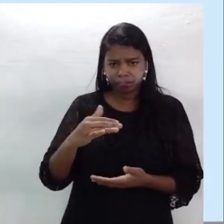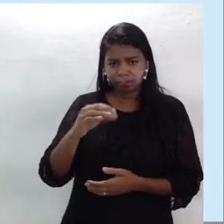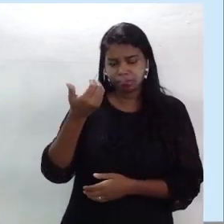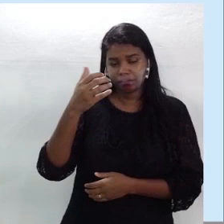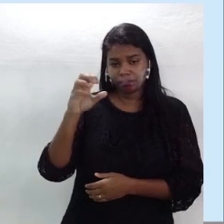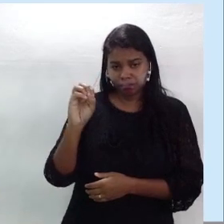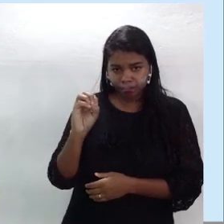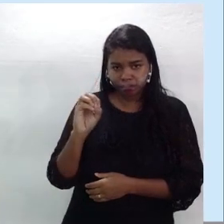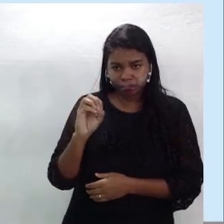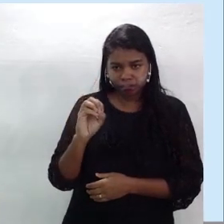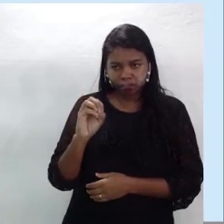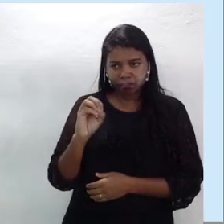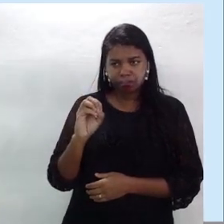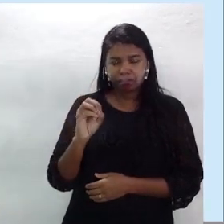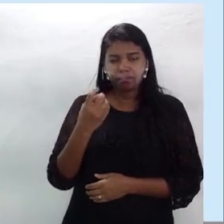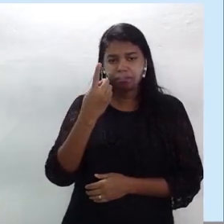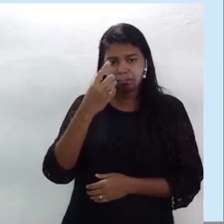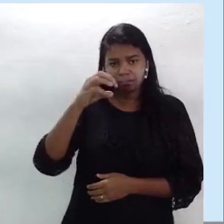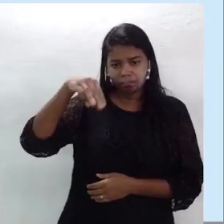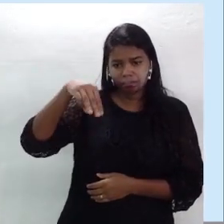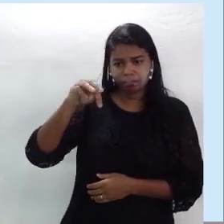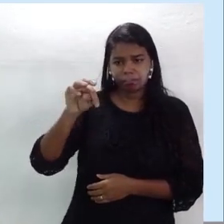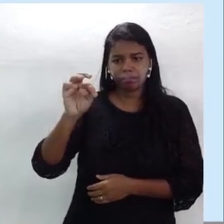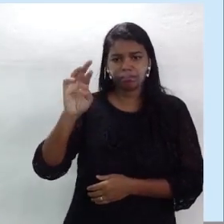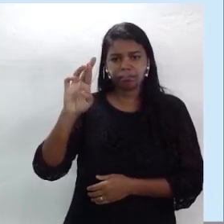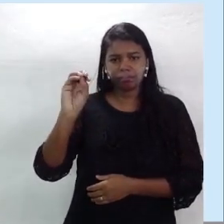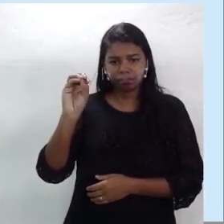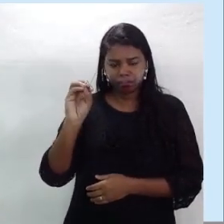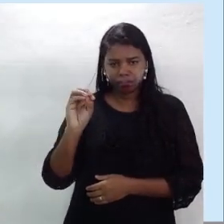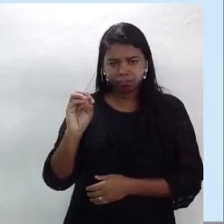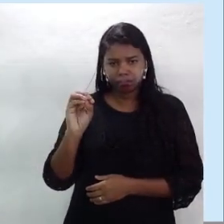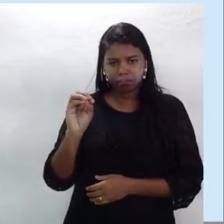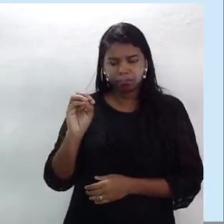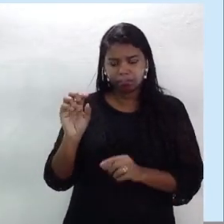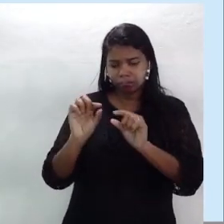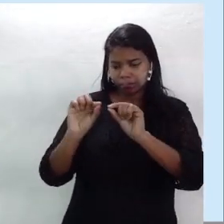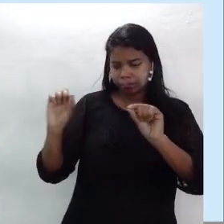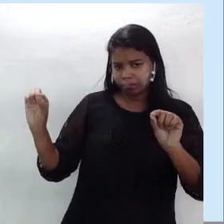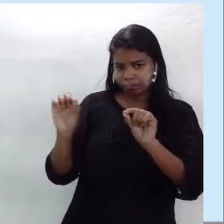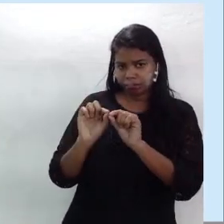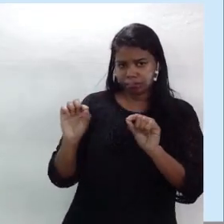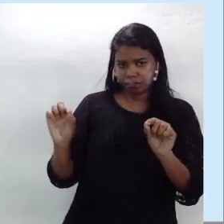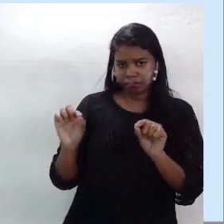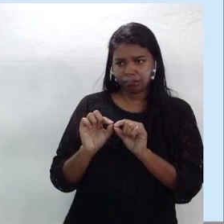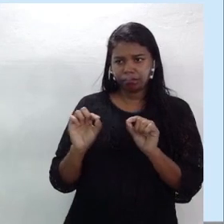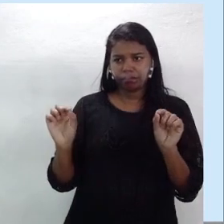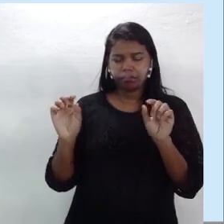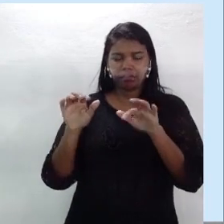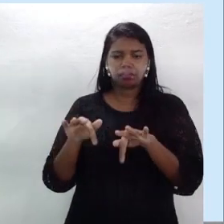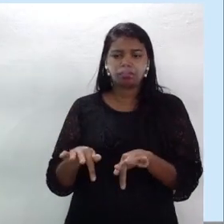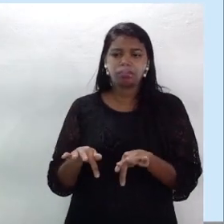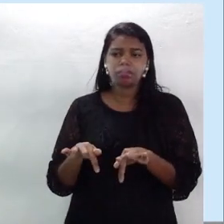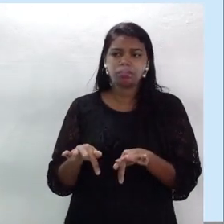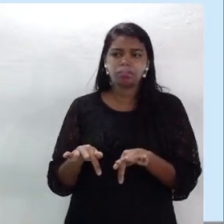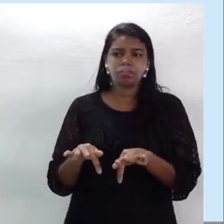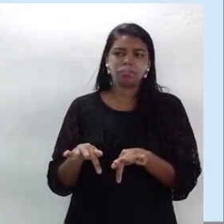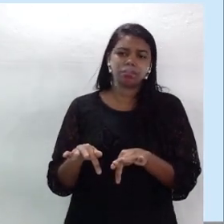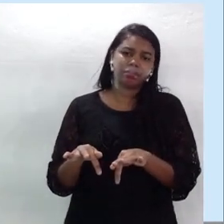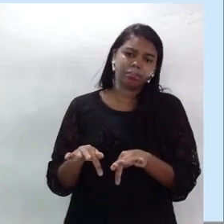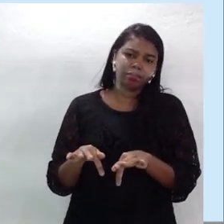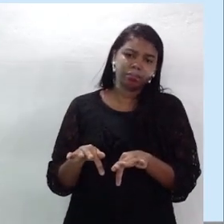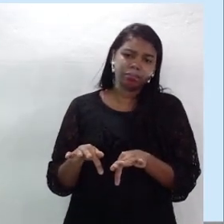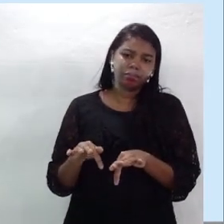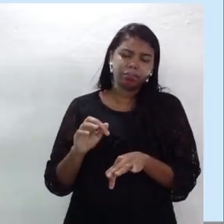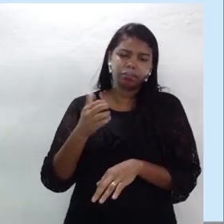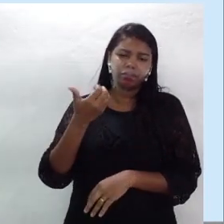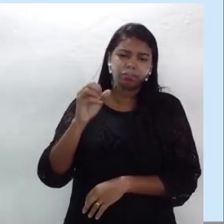cubo com 1 metro de lado. Então, no final, isso equivale a